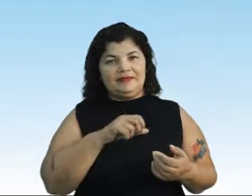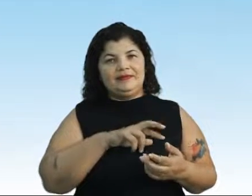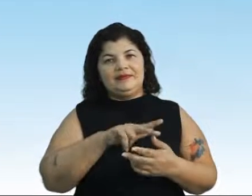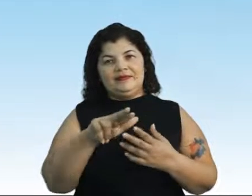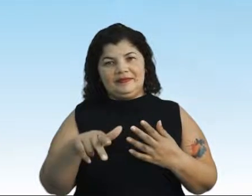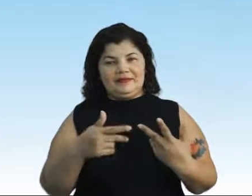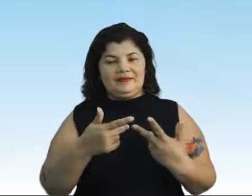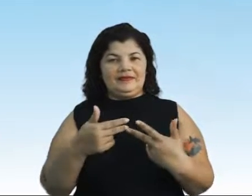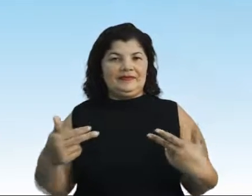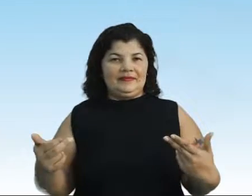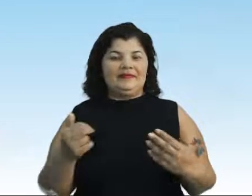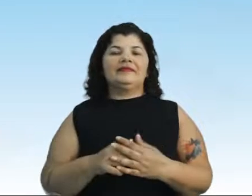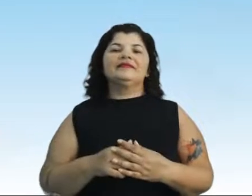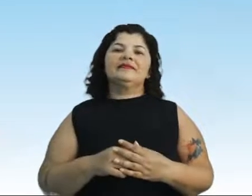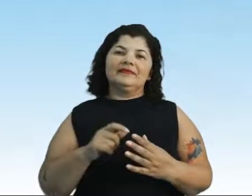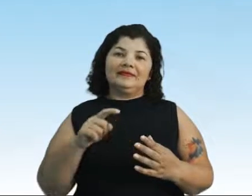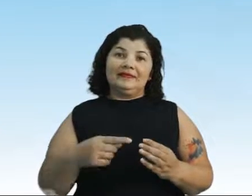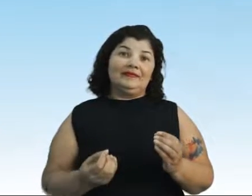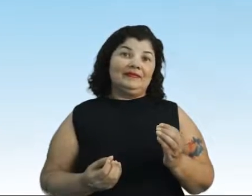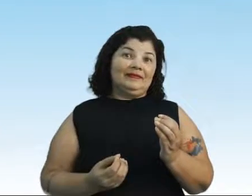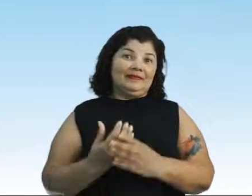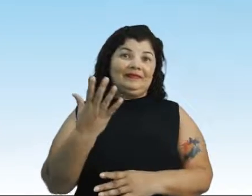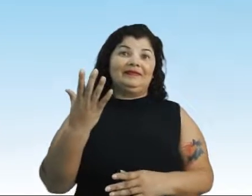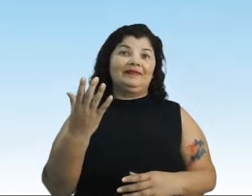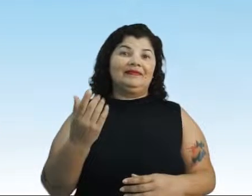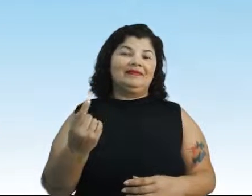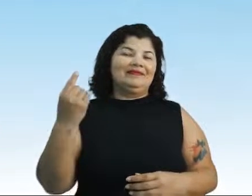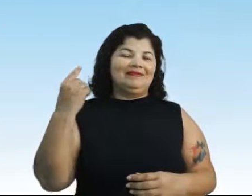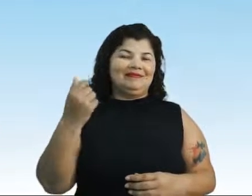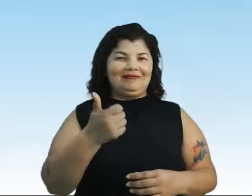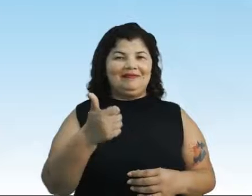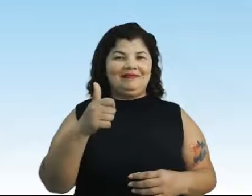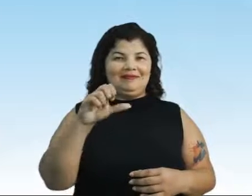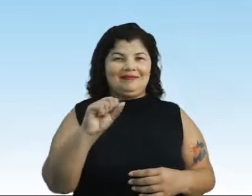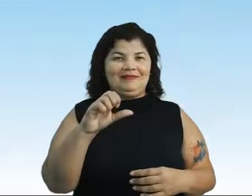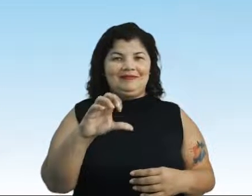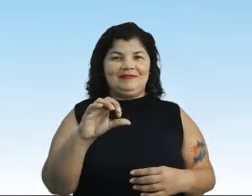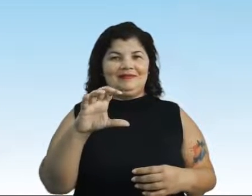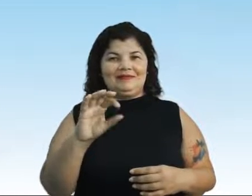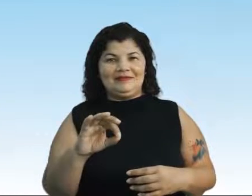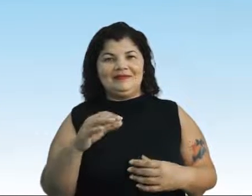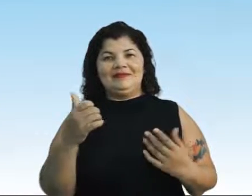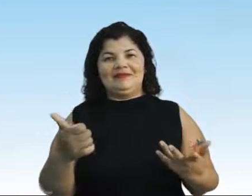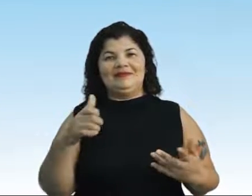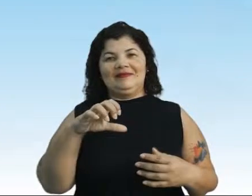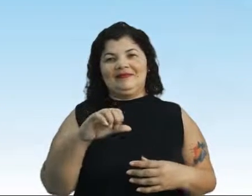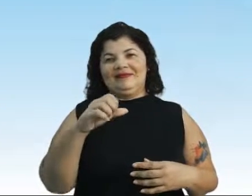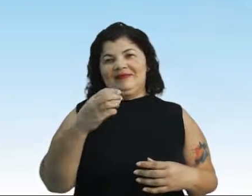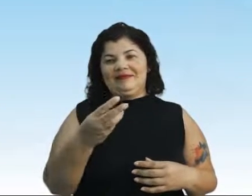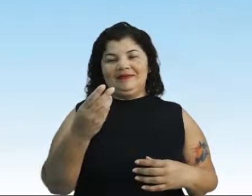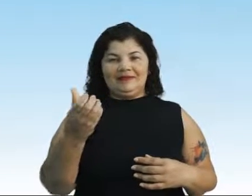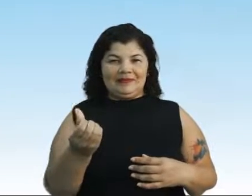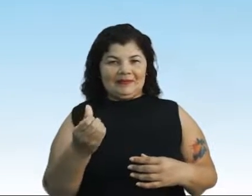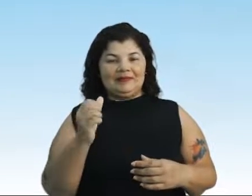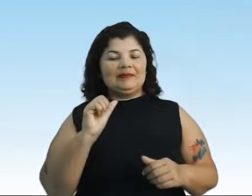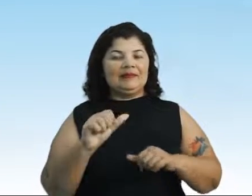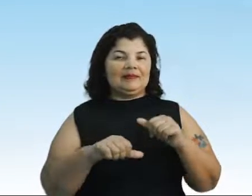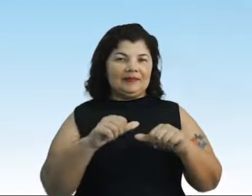outras coisas, né? Então, foi algo que surgiu lá em 1890, 1936 teve uma